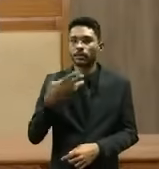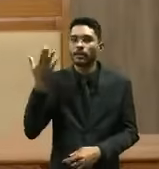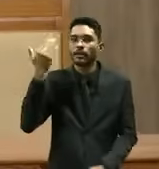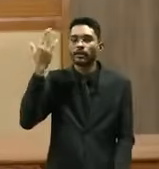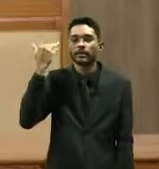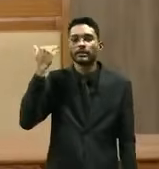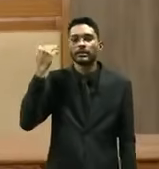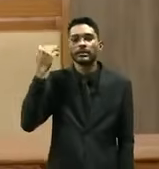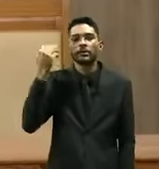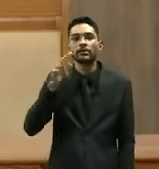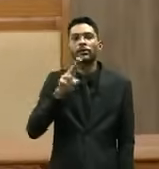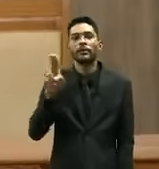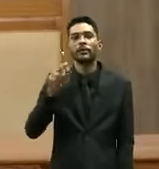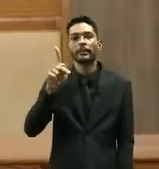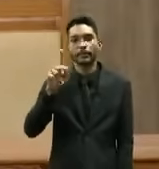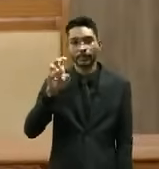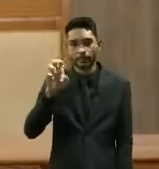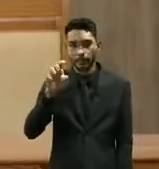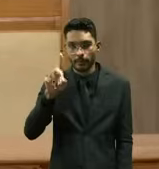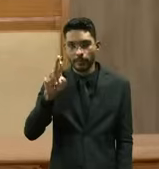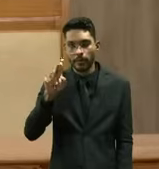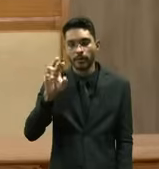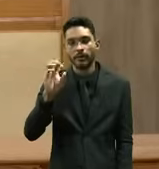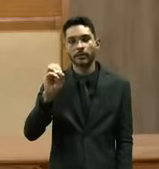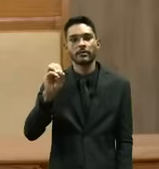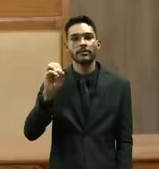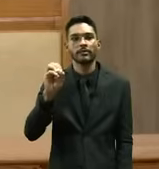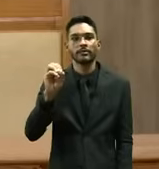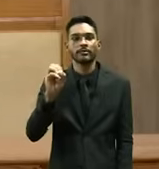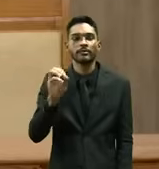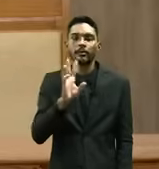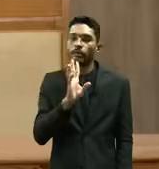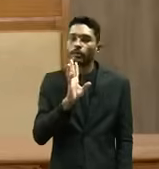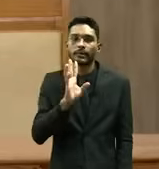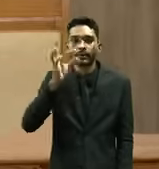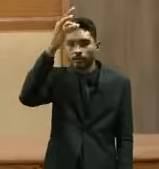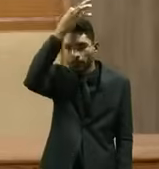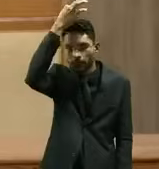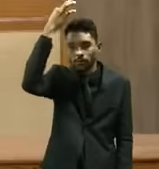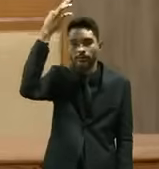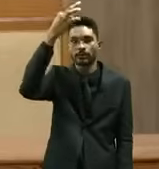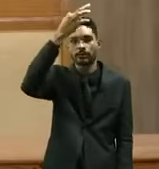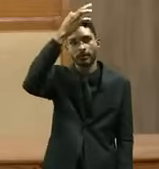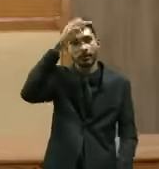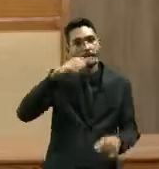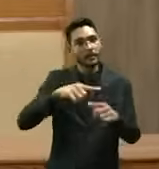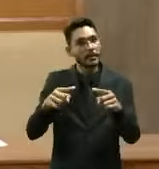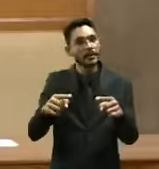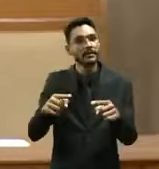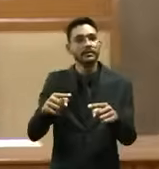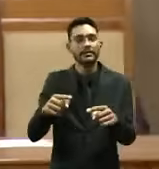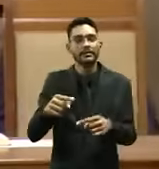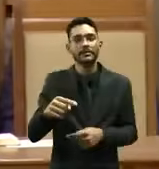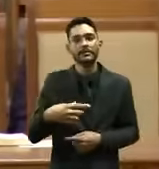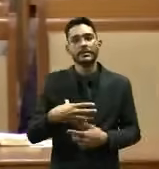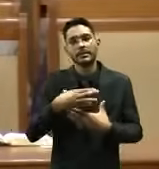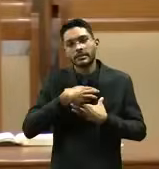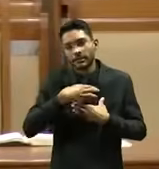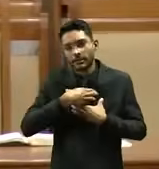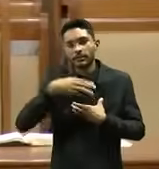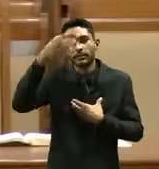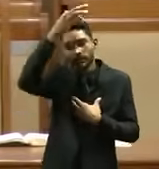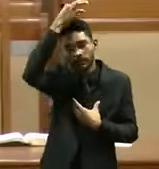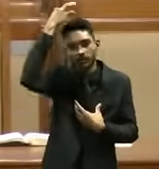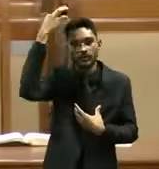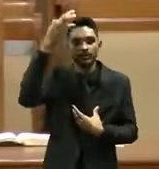sabia o que era a experiência com o batismo do Espírito Santo e foi batizado com o Espírito Santo falando línguas